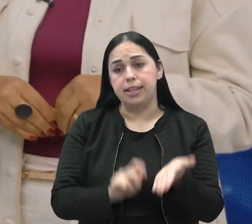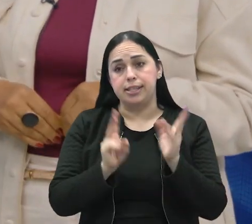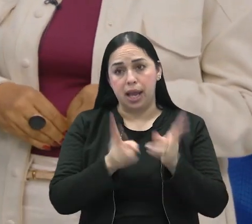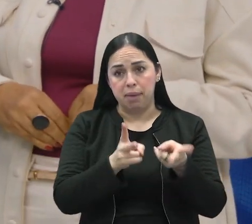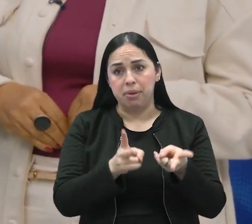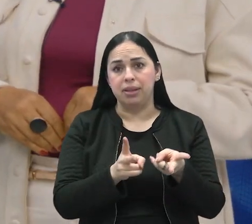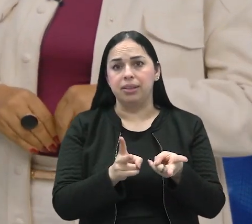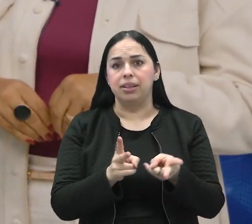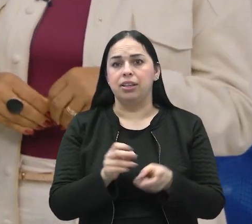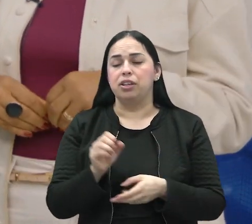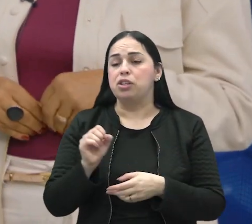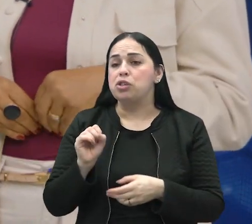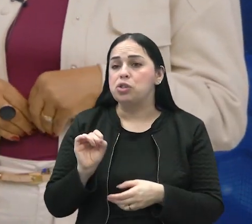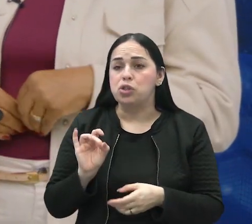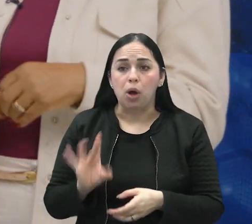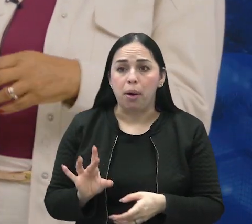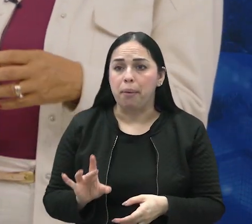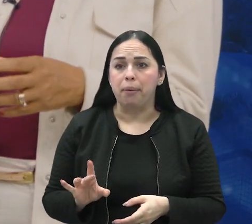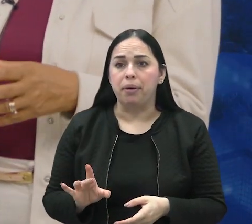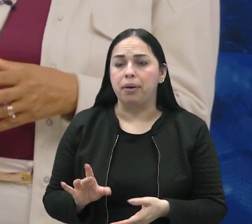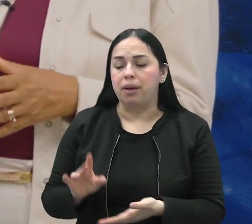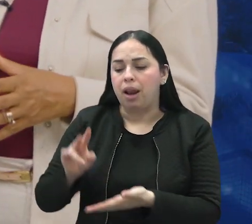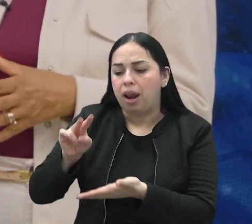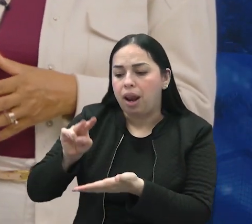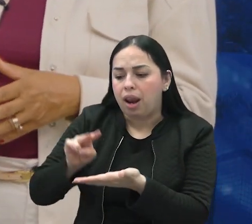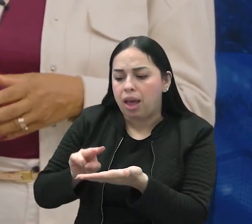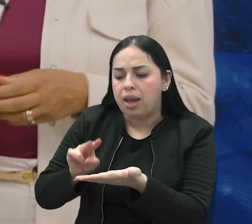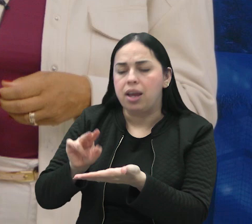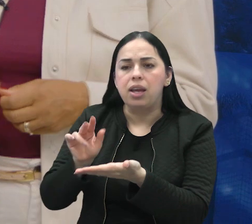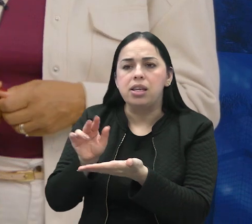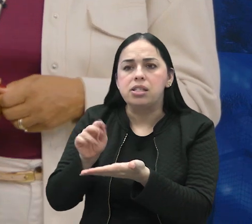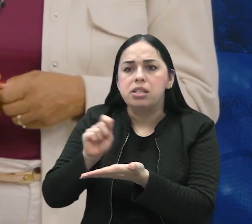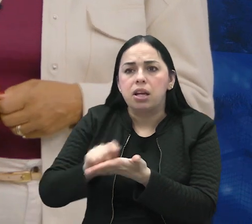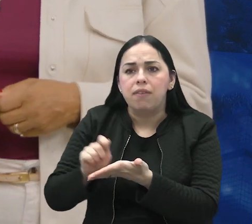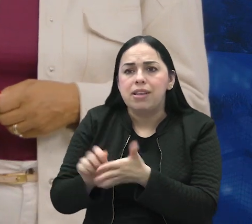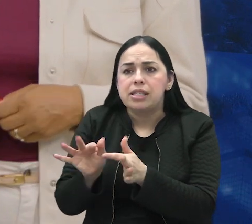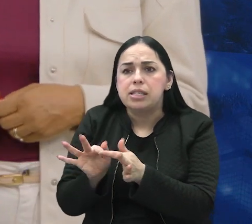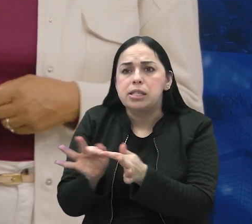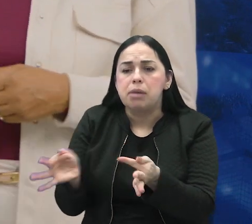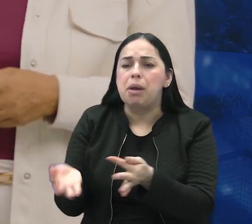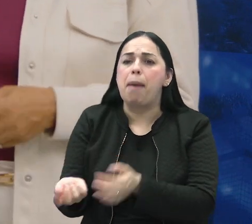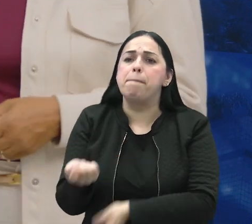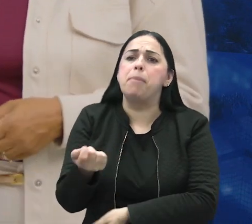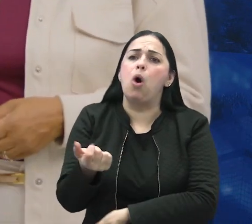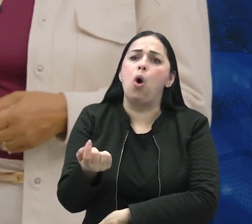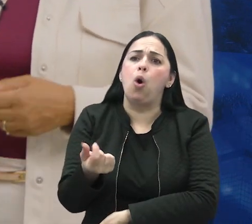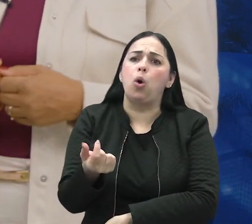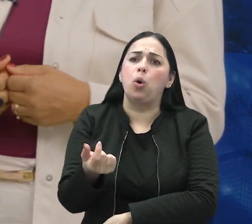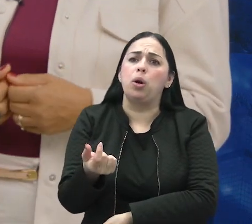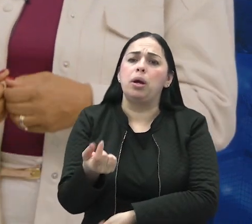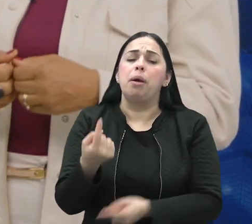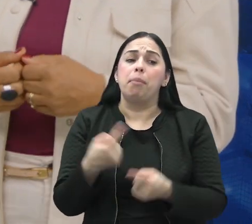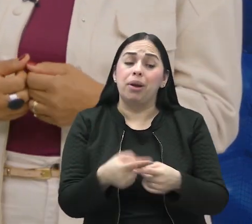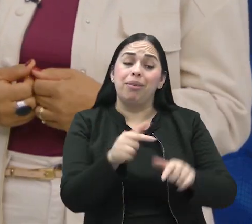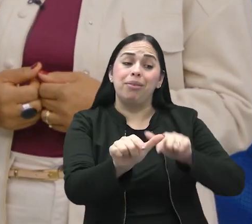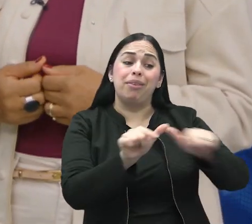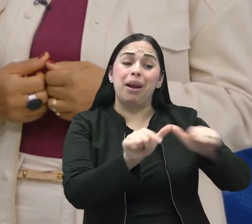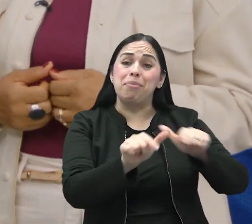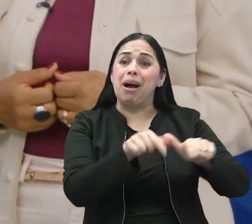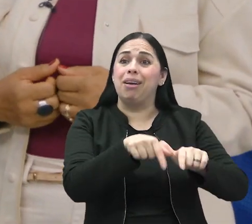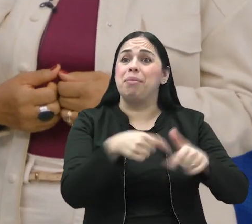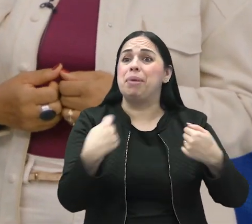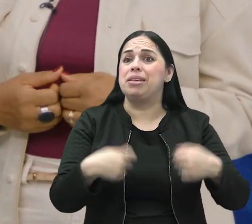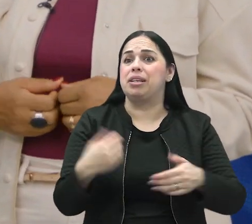Então, ou seja, só para você ler e compreender o bilhete simples, isso é pouco, uma vez que o próprio mercado